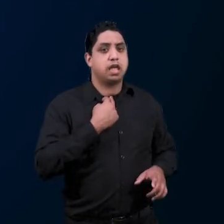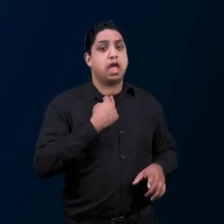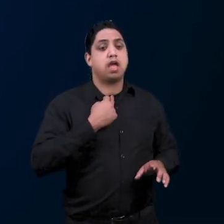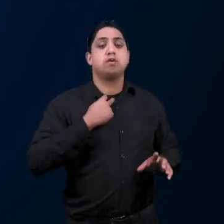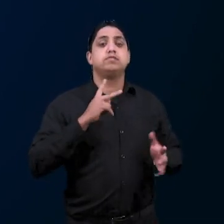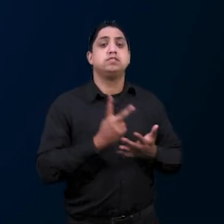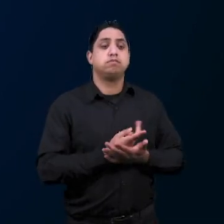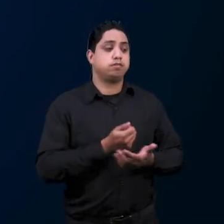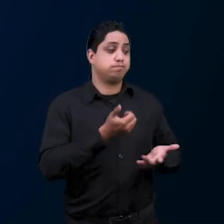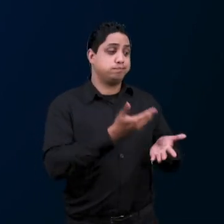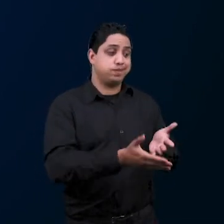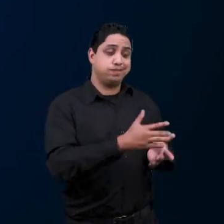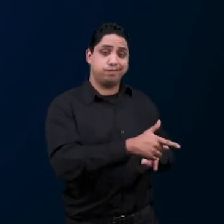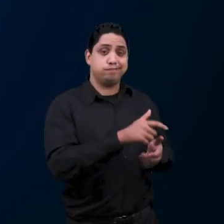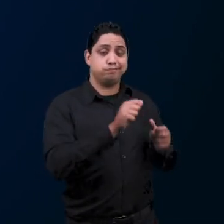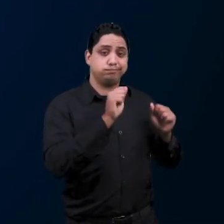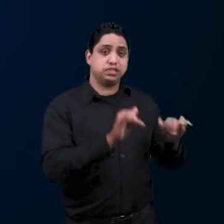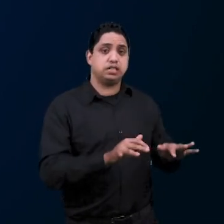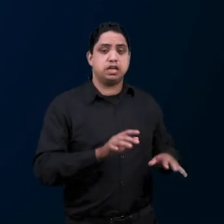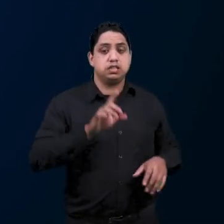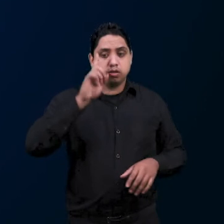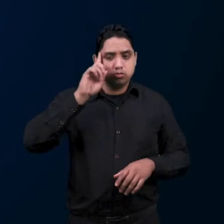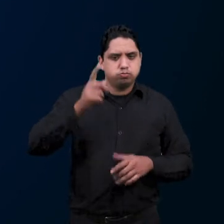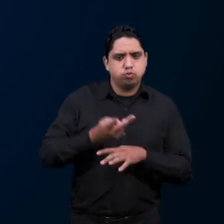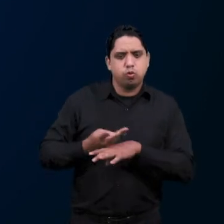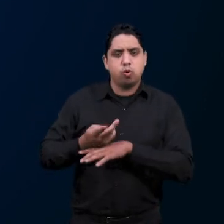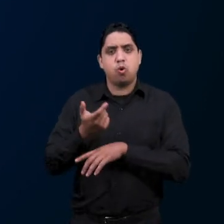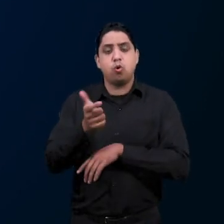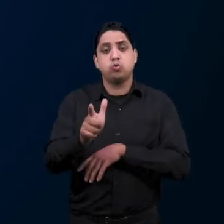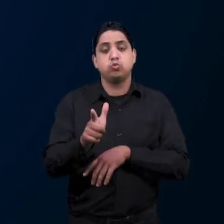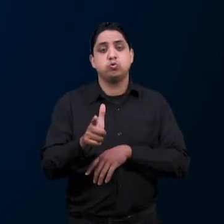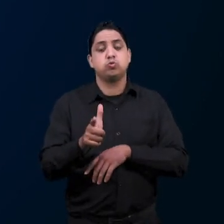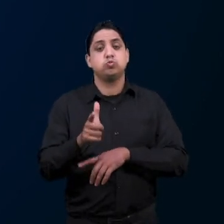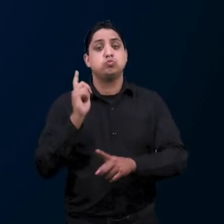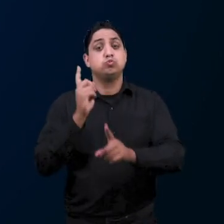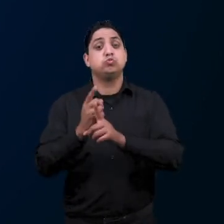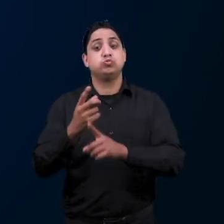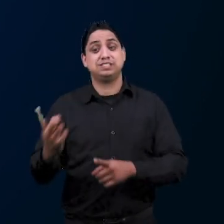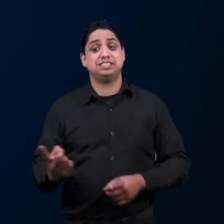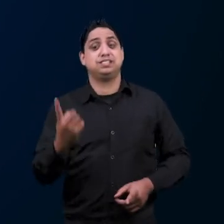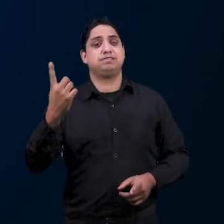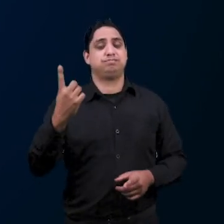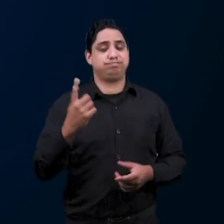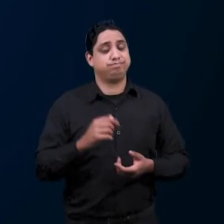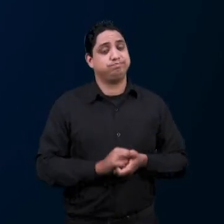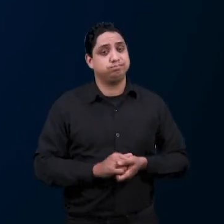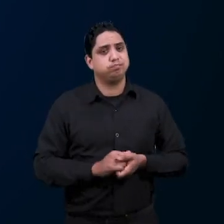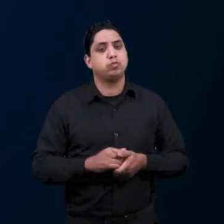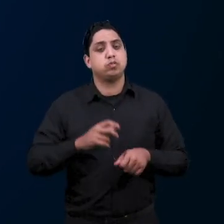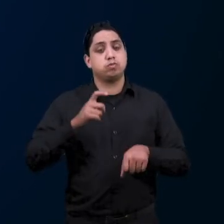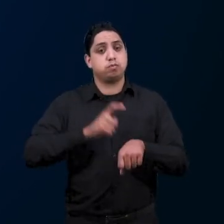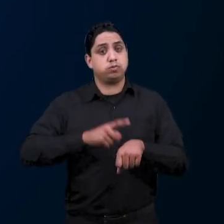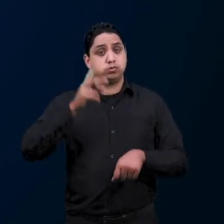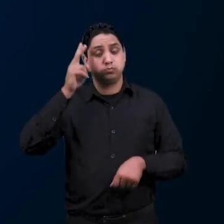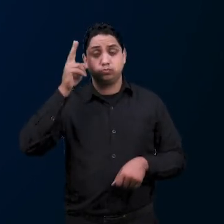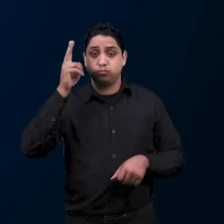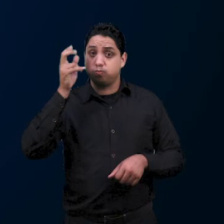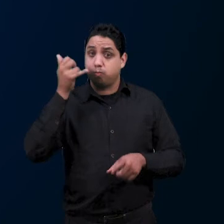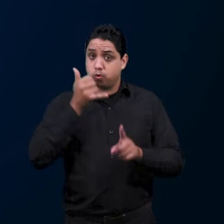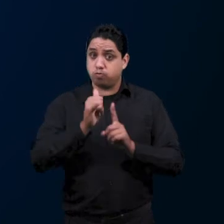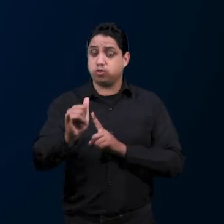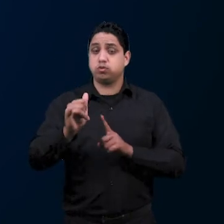o seu coração, que fizesse sua vontade e fosse obediente. No momento profético, isso nos mostra que quando nós